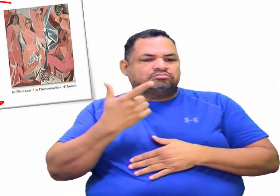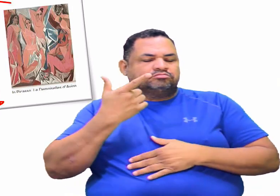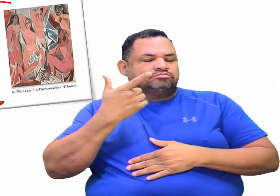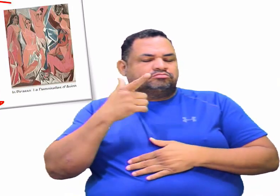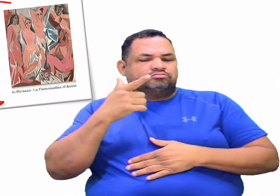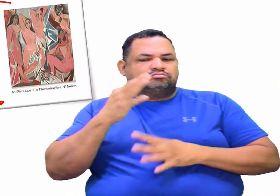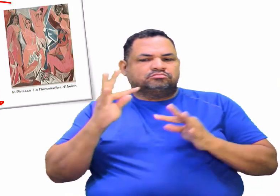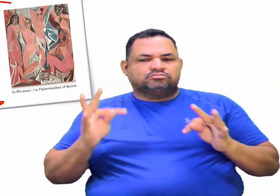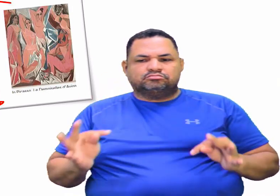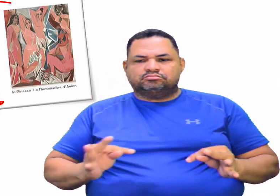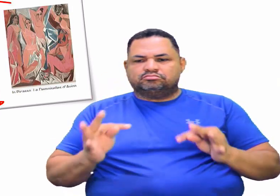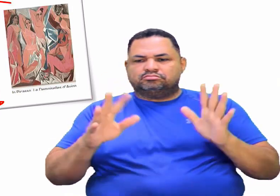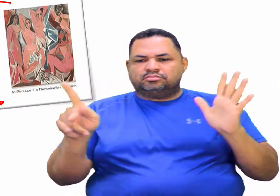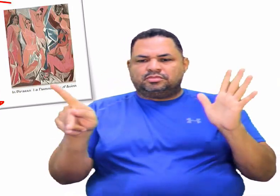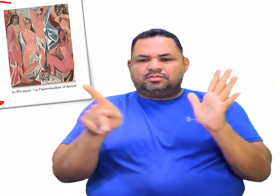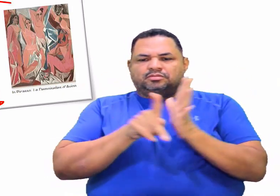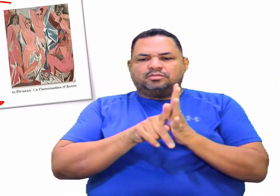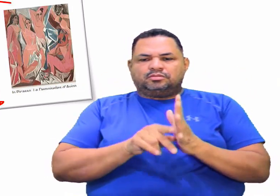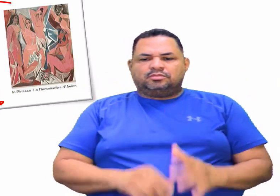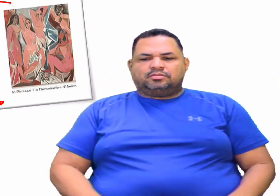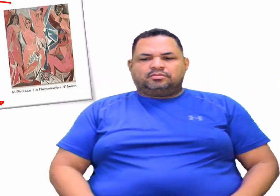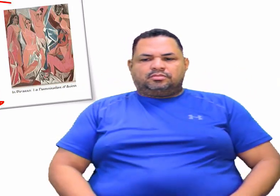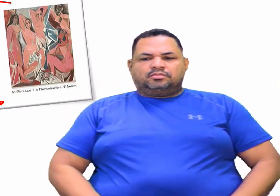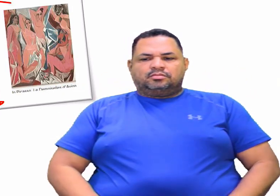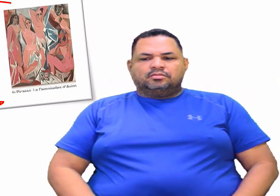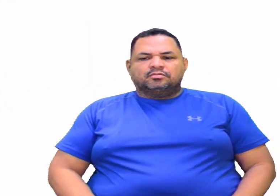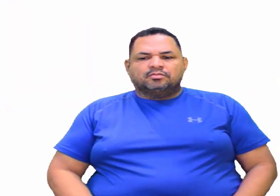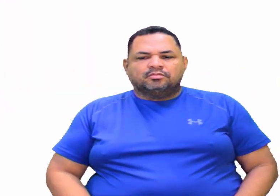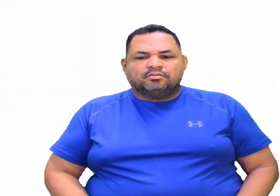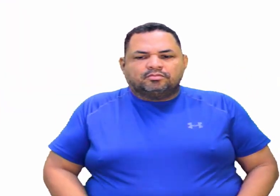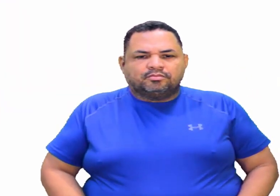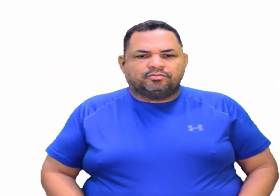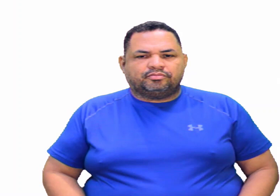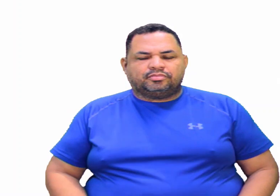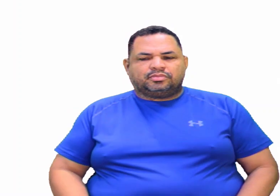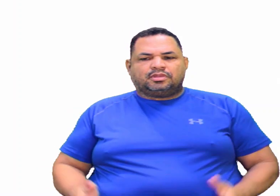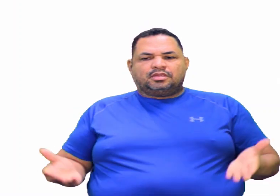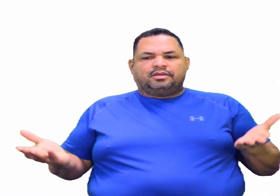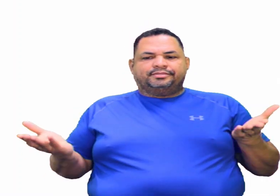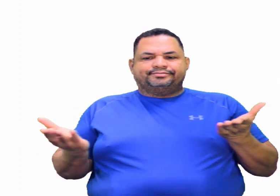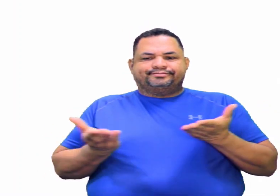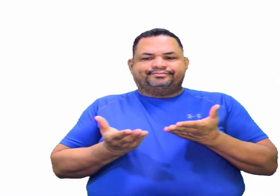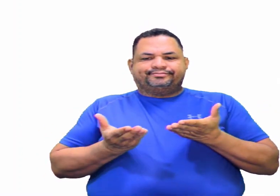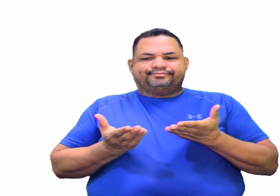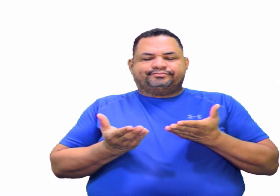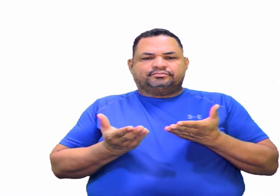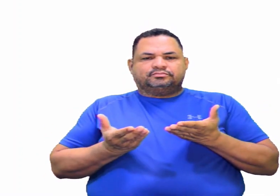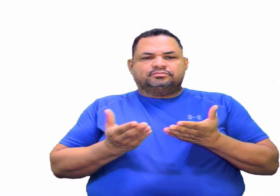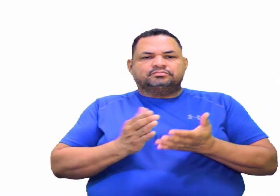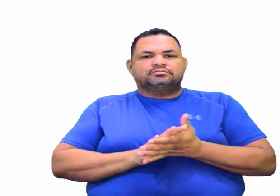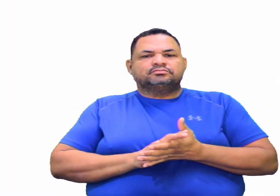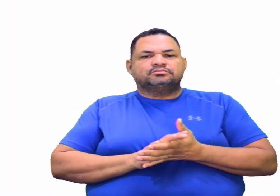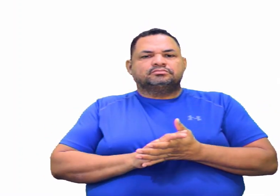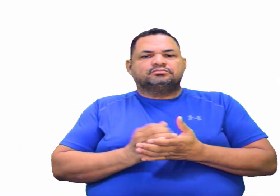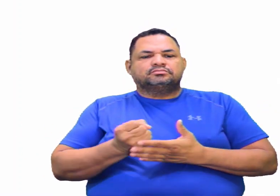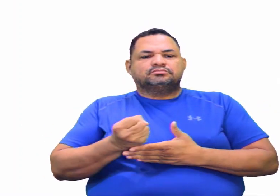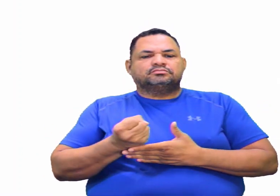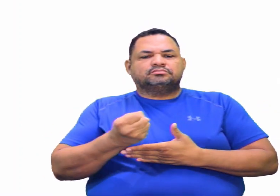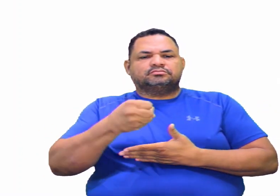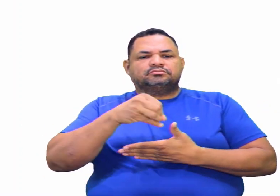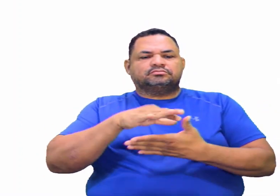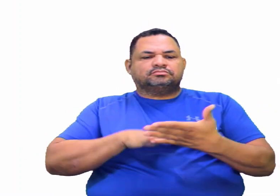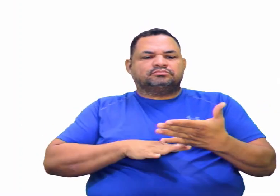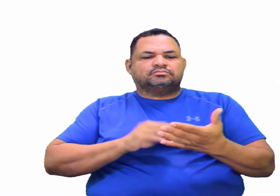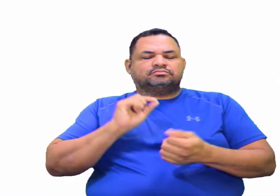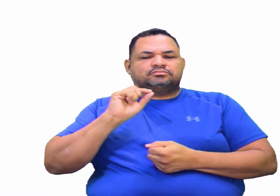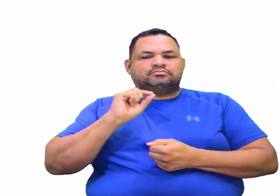técnica específica, ok? Então, agora vamos para a nossa atividade. Vamos ver aí que você recuperar